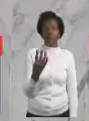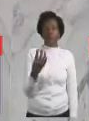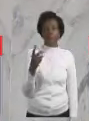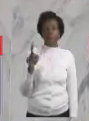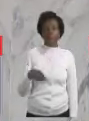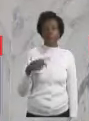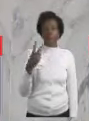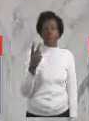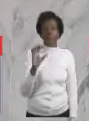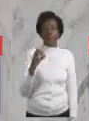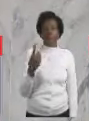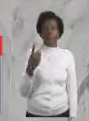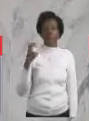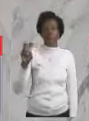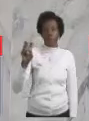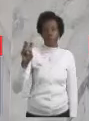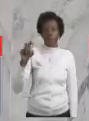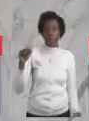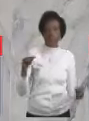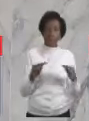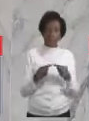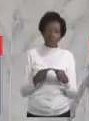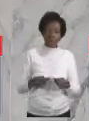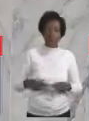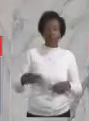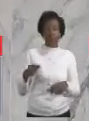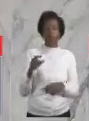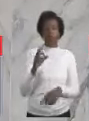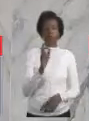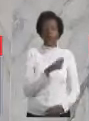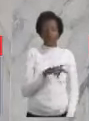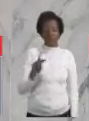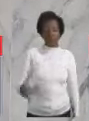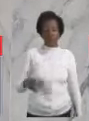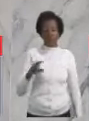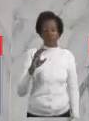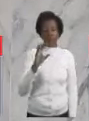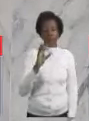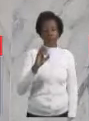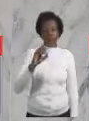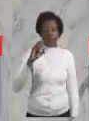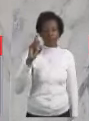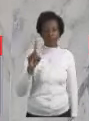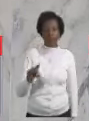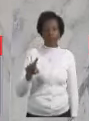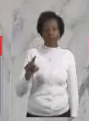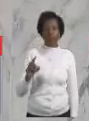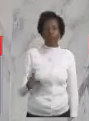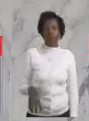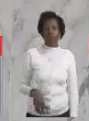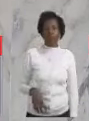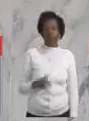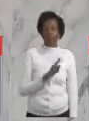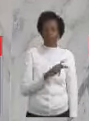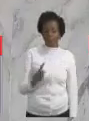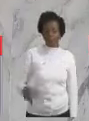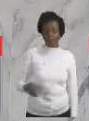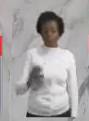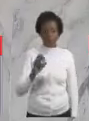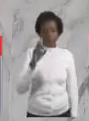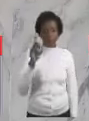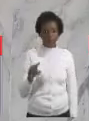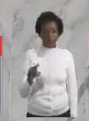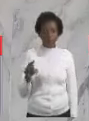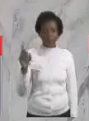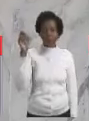2015 que trata da questão dos professores categoria ó os professores categoria lojas estão vivendo um processo